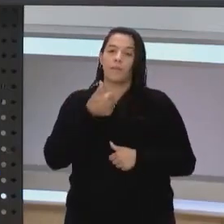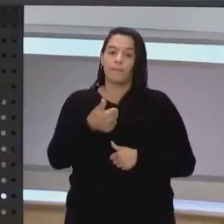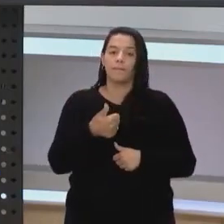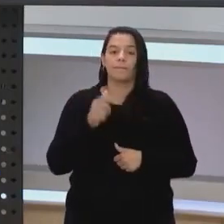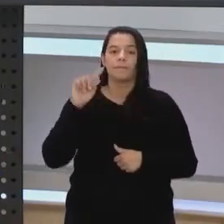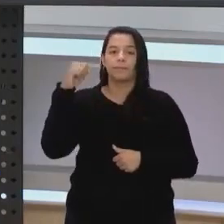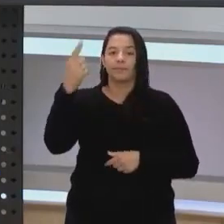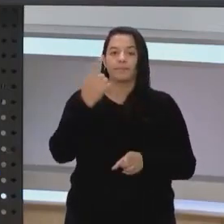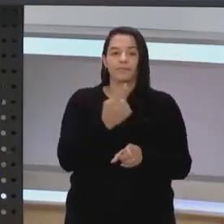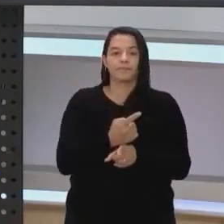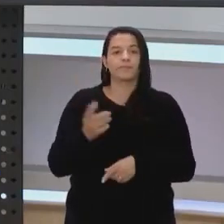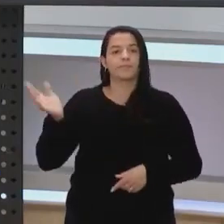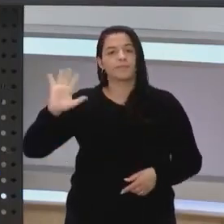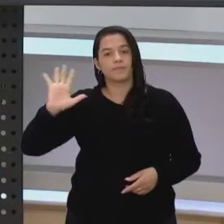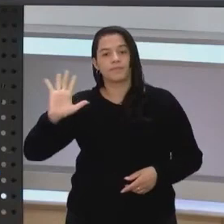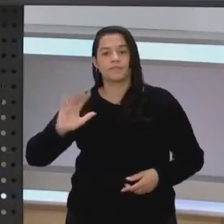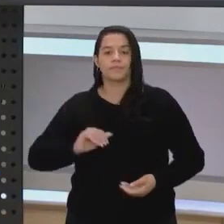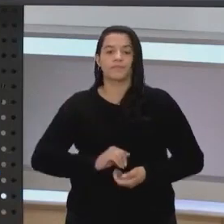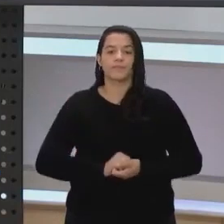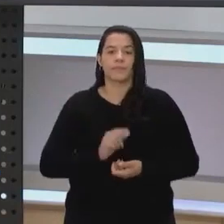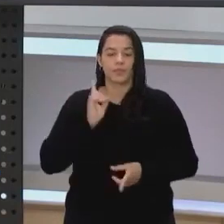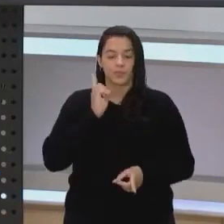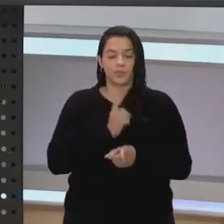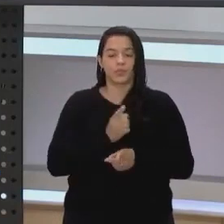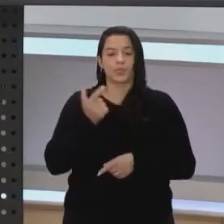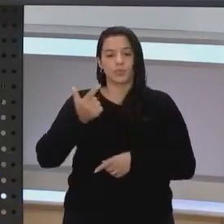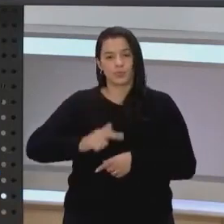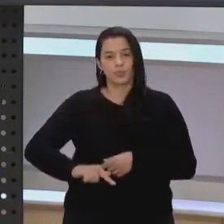E até a próxima aula. Se Deus quiser, a gente vai estar aqui